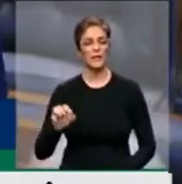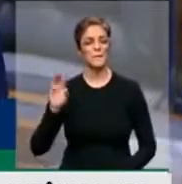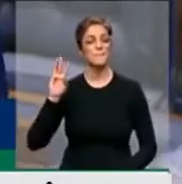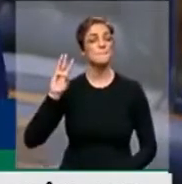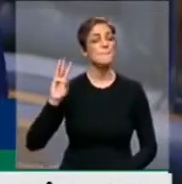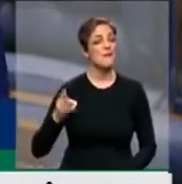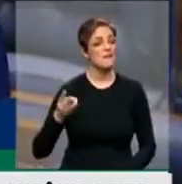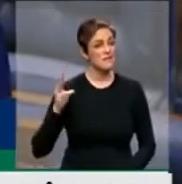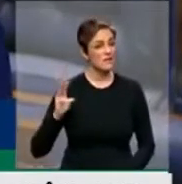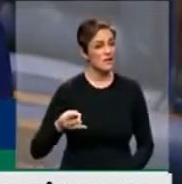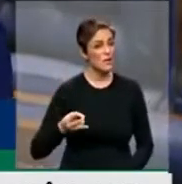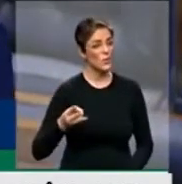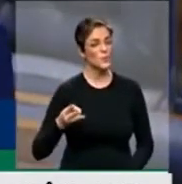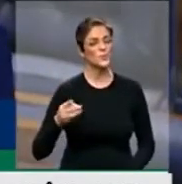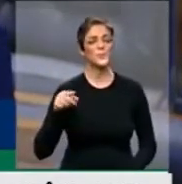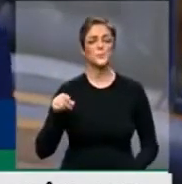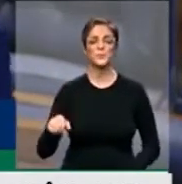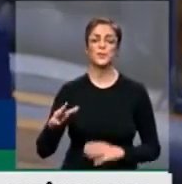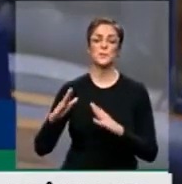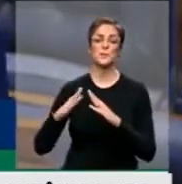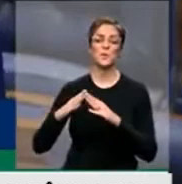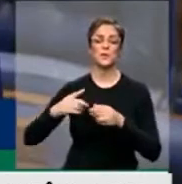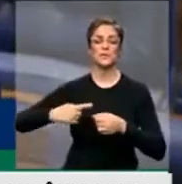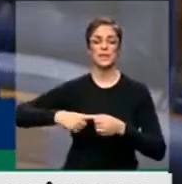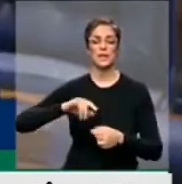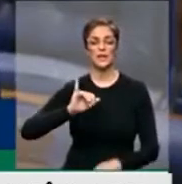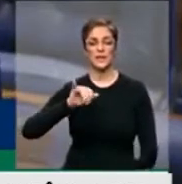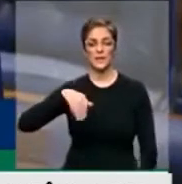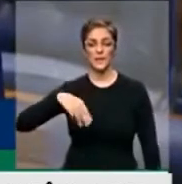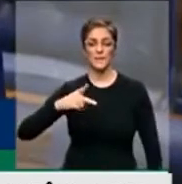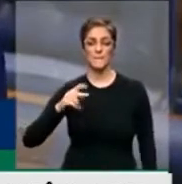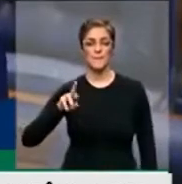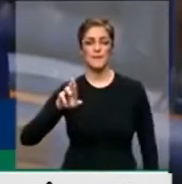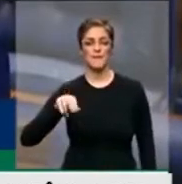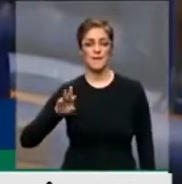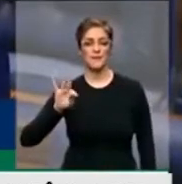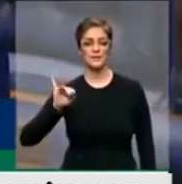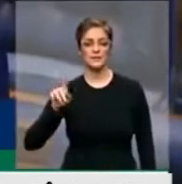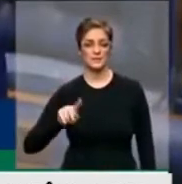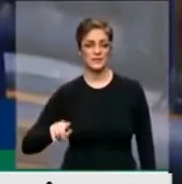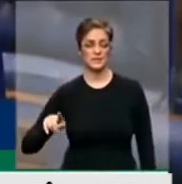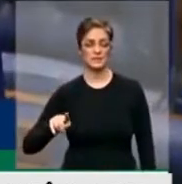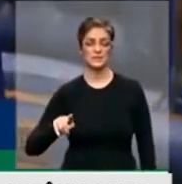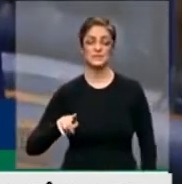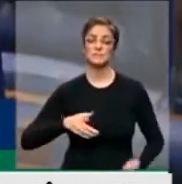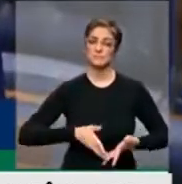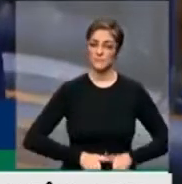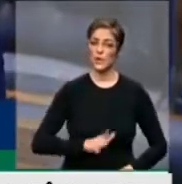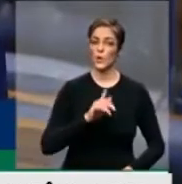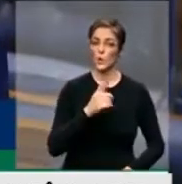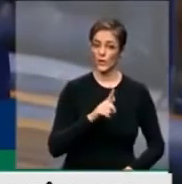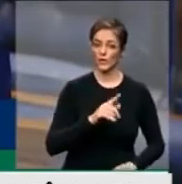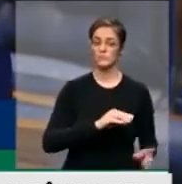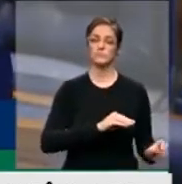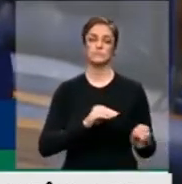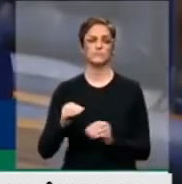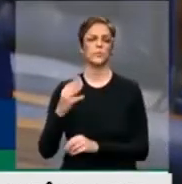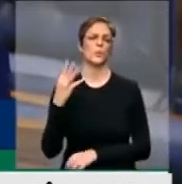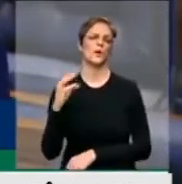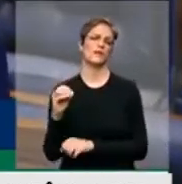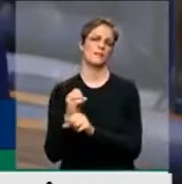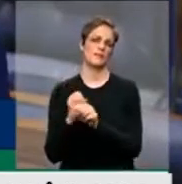que morava na cidade de Imperatriz. Ele, goiano, radicado há 40 anos no estado do